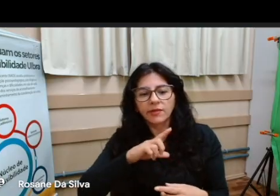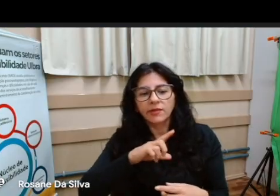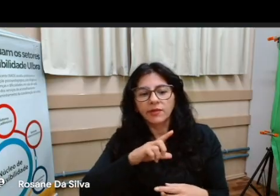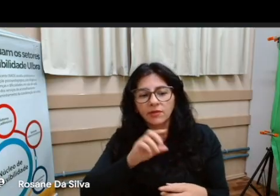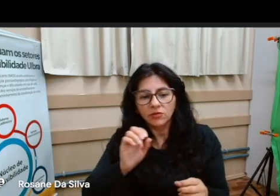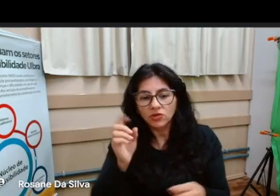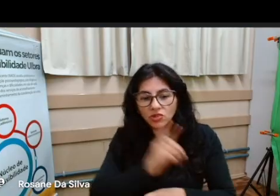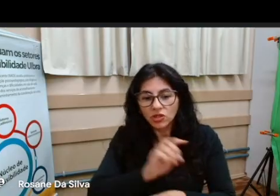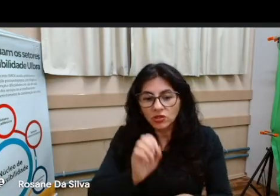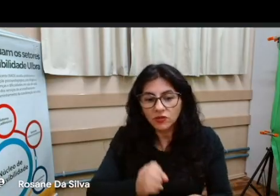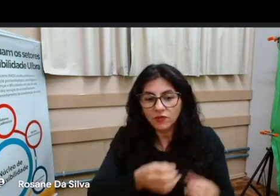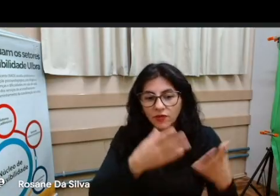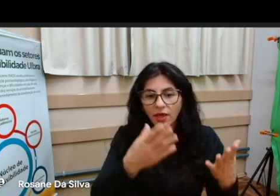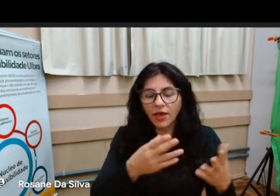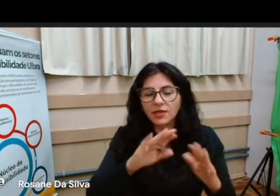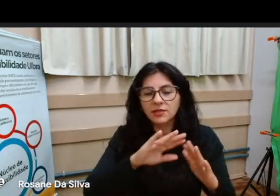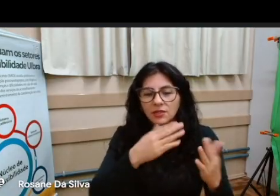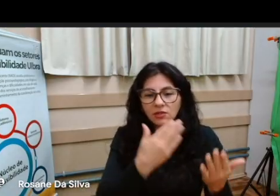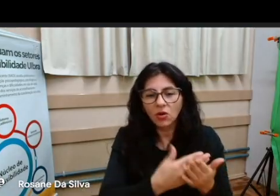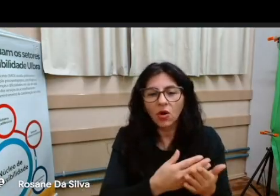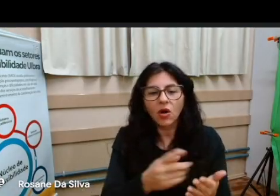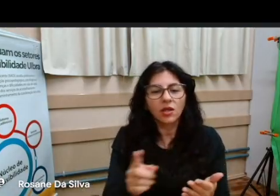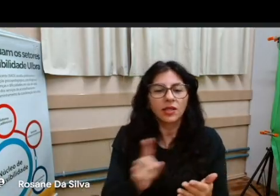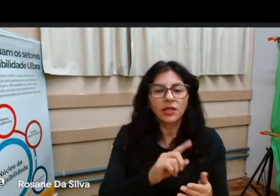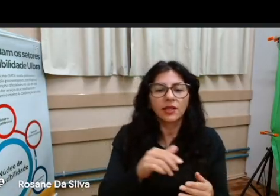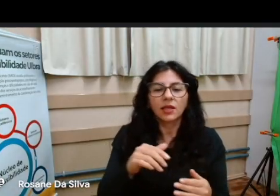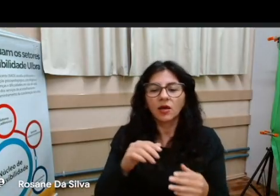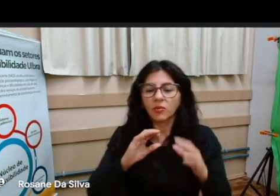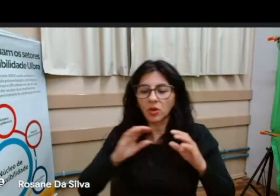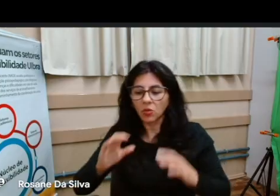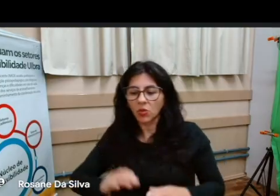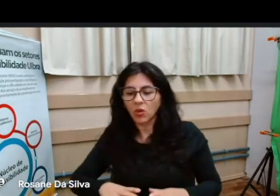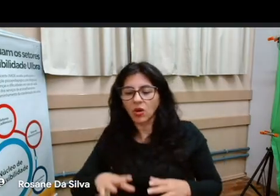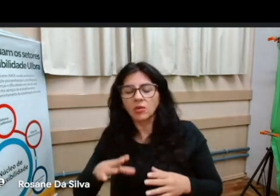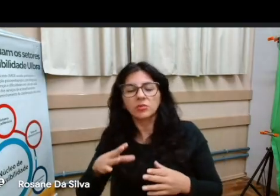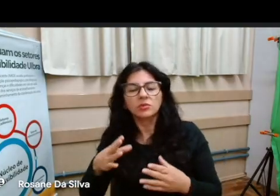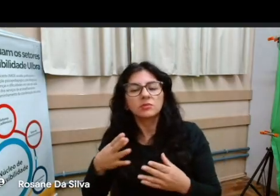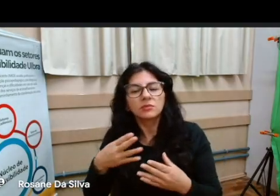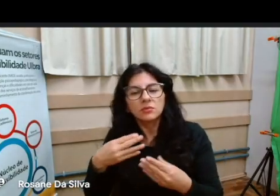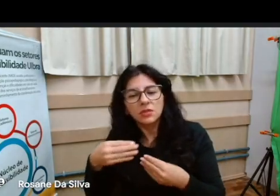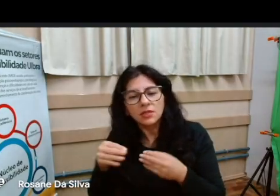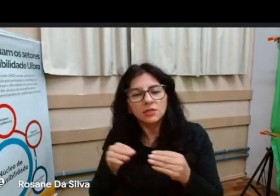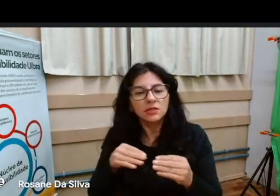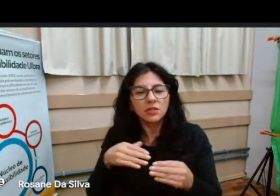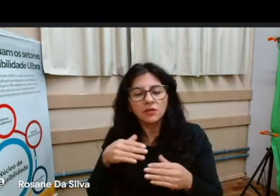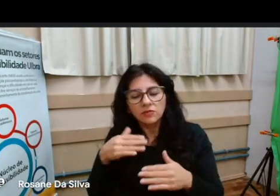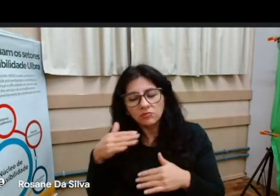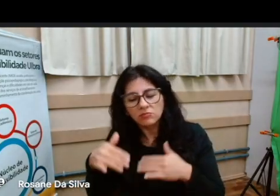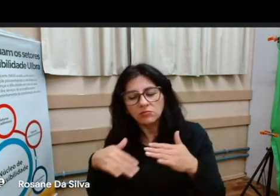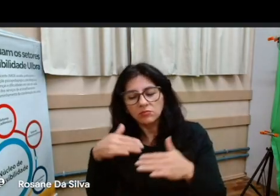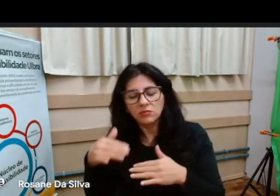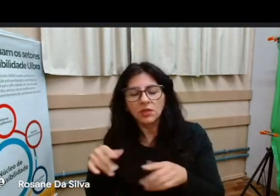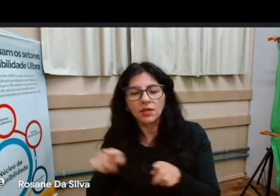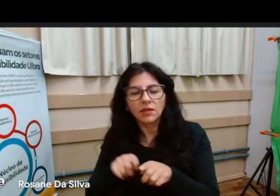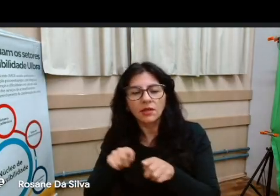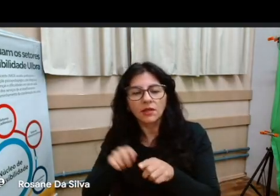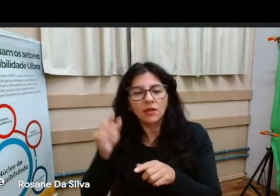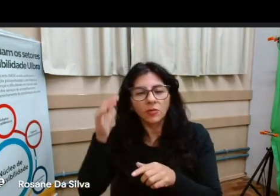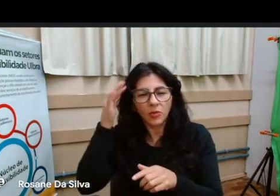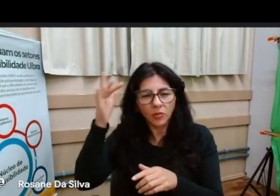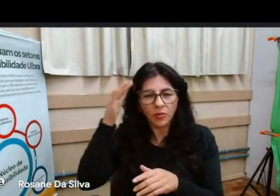na escola e não para desenvolver um um um corpo né sensível expandir uma